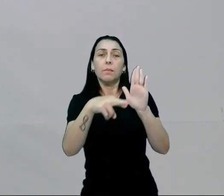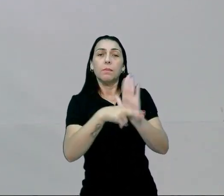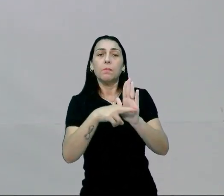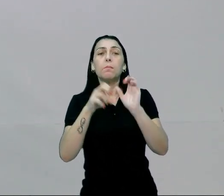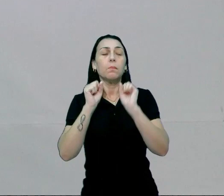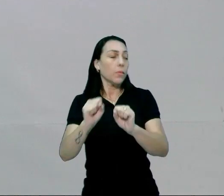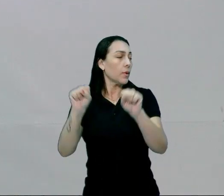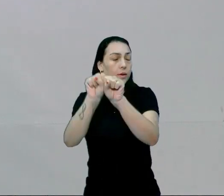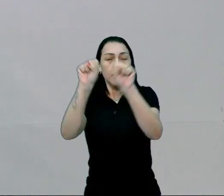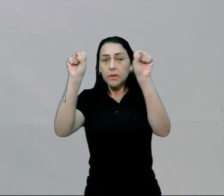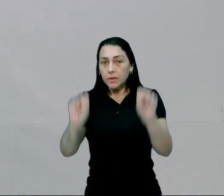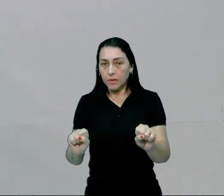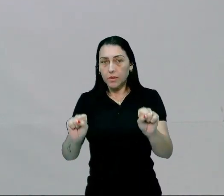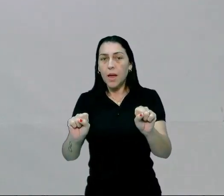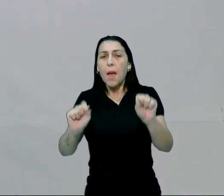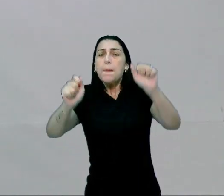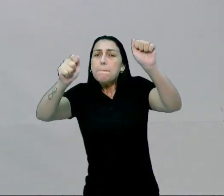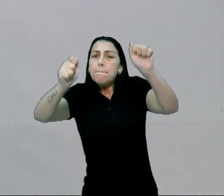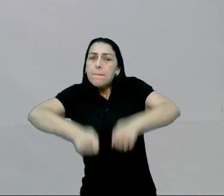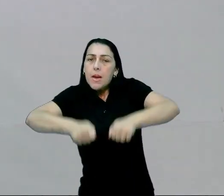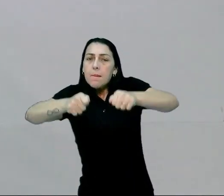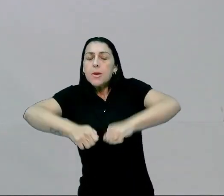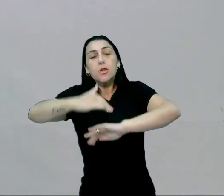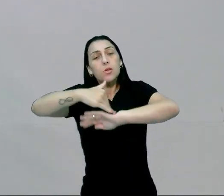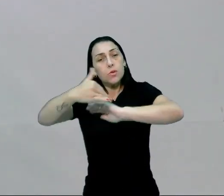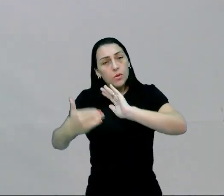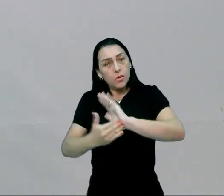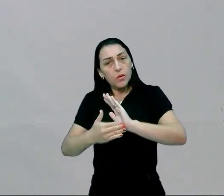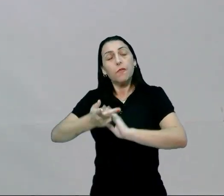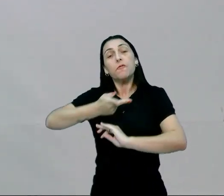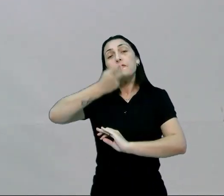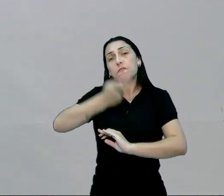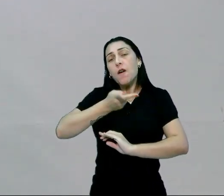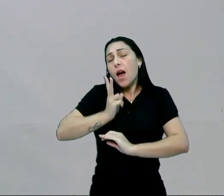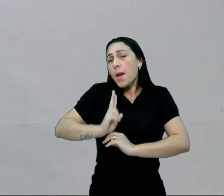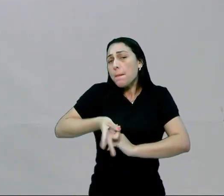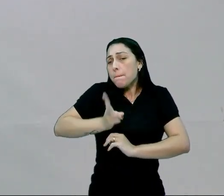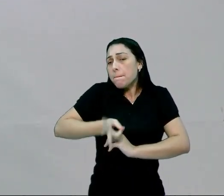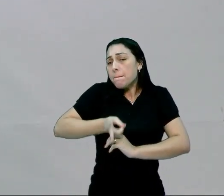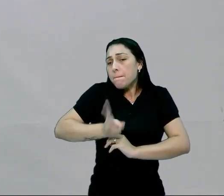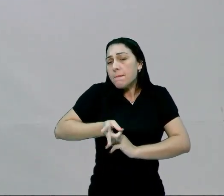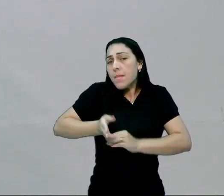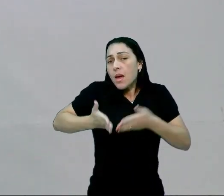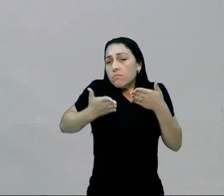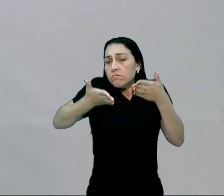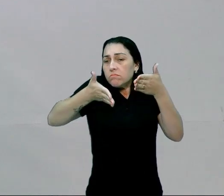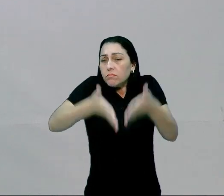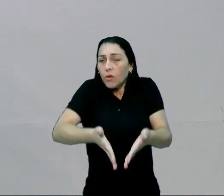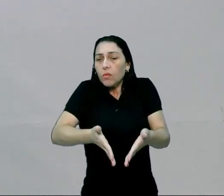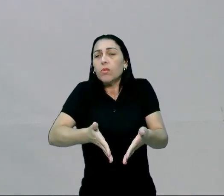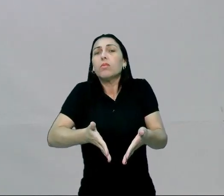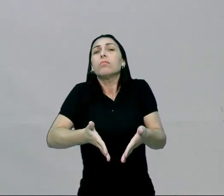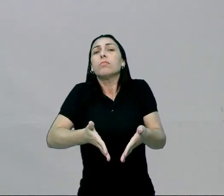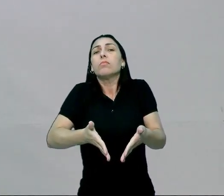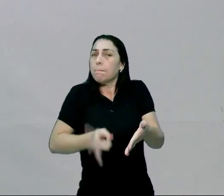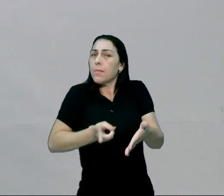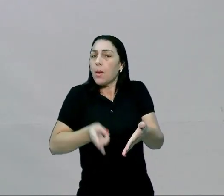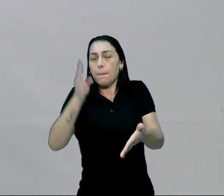poder sistematizar e permitir que todos falem a mesma língua, tenham o mesmo direcionamento.